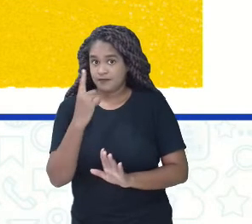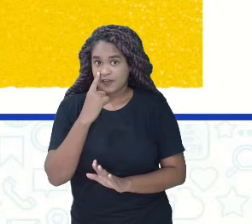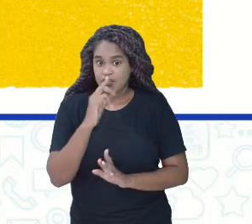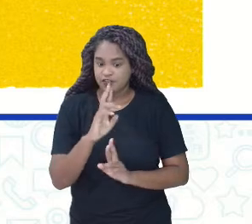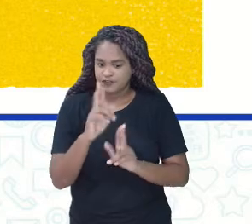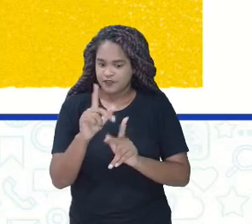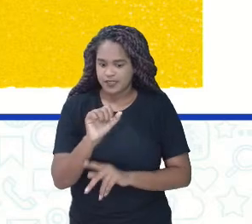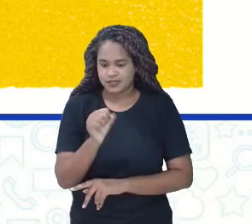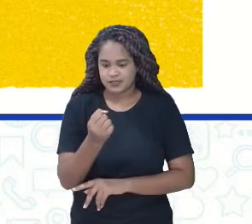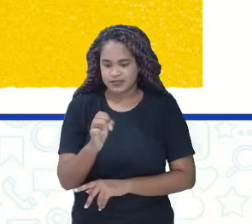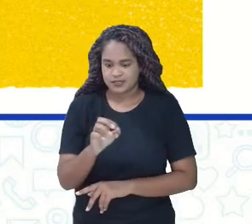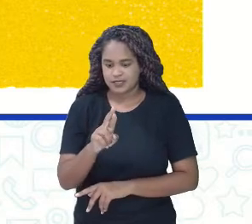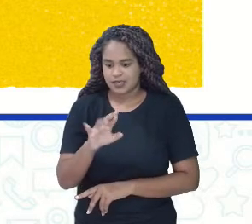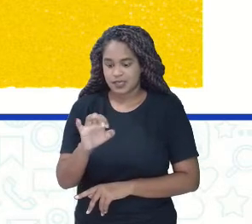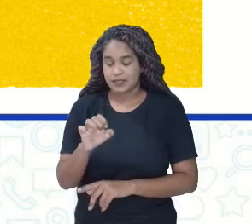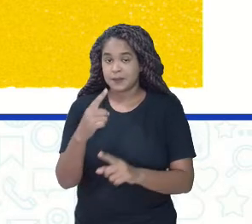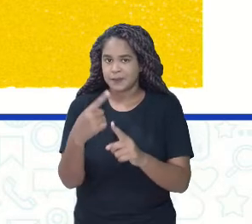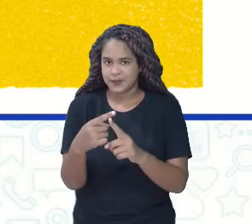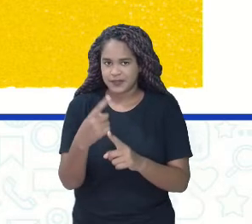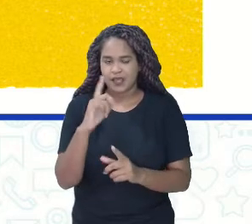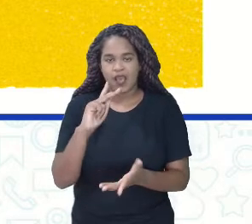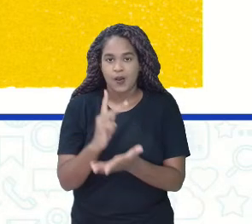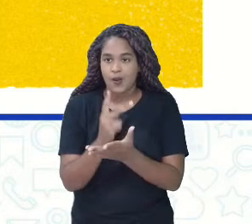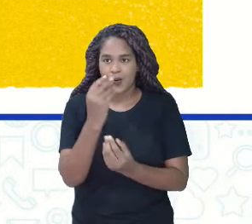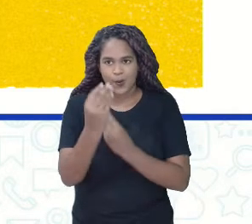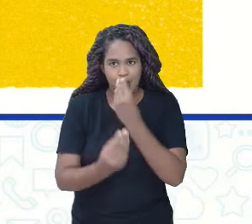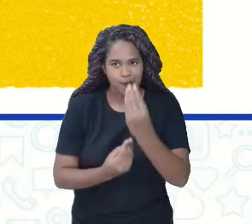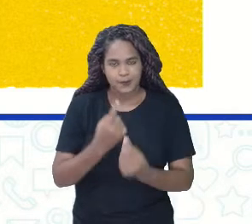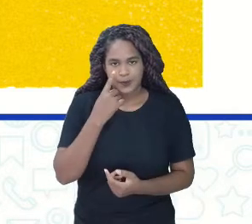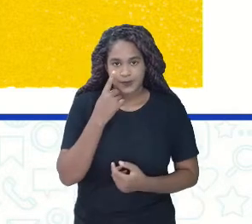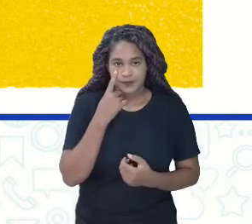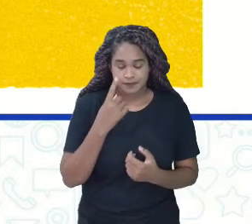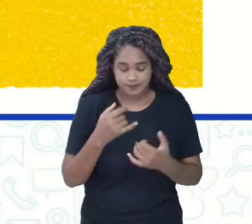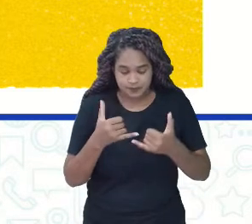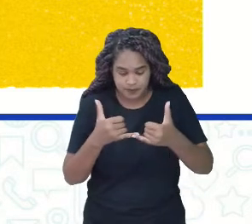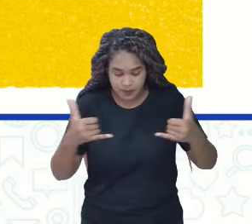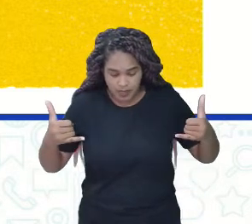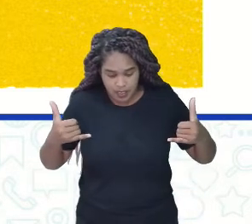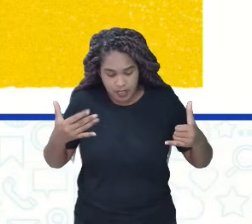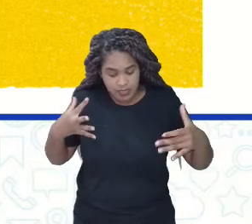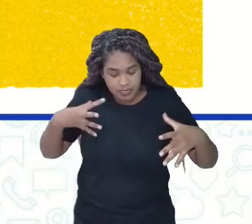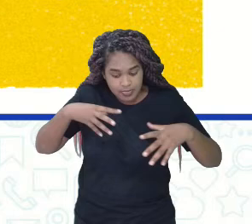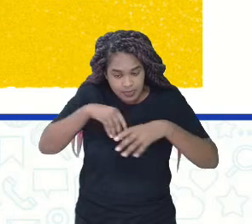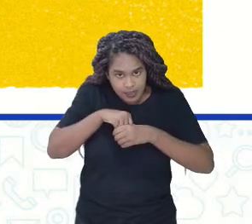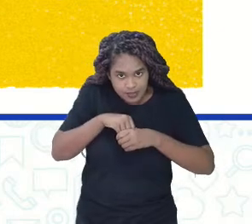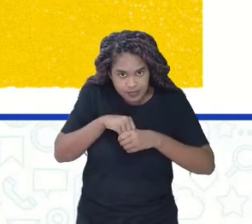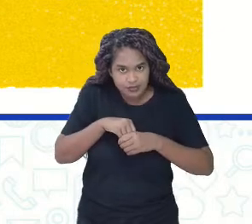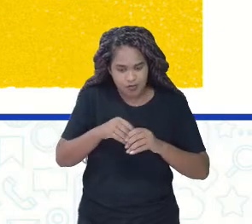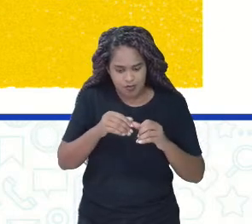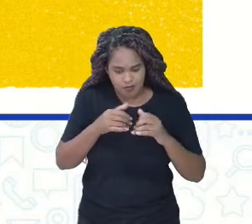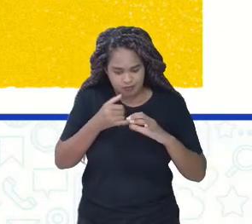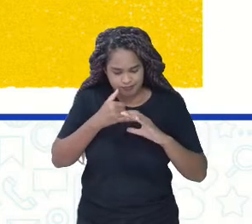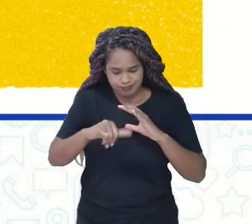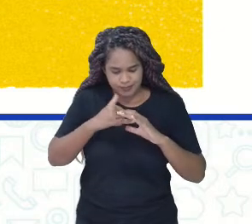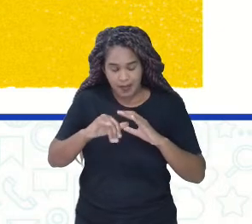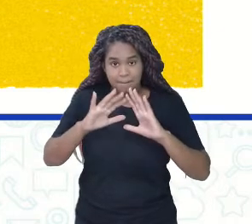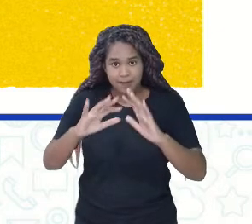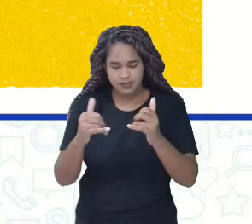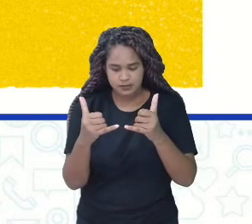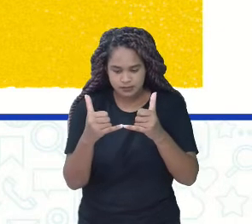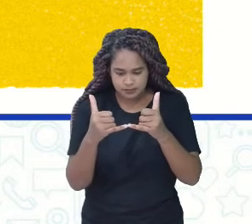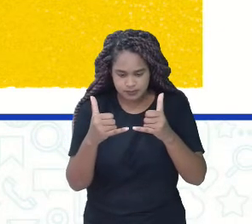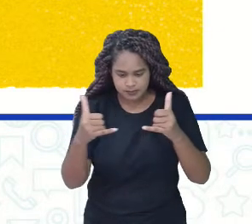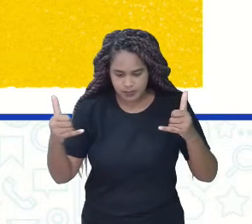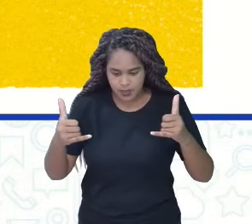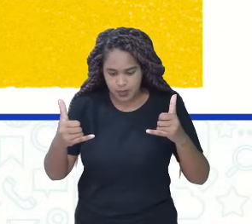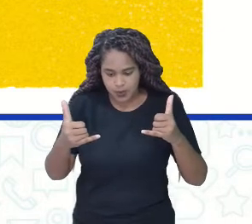ocorre quando existe uma associação onde a corrente elétrica se divide ao longo do circuito. Então, ocorre uma